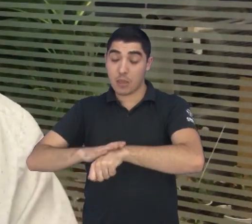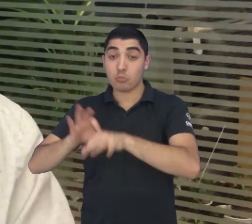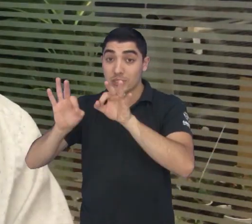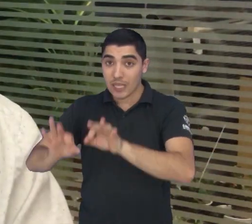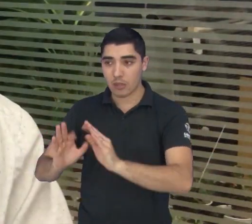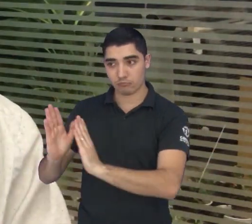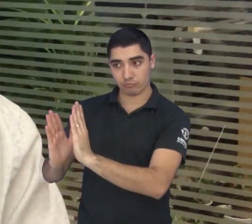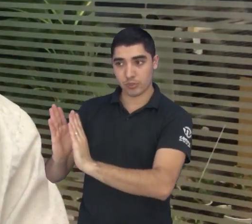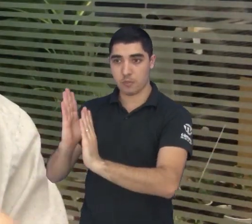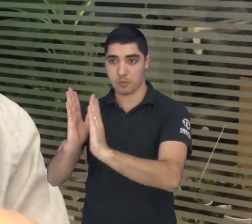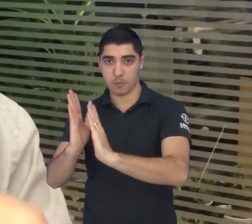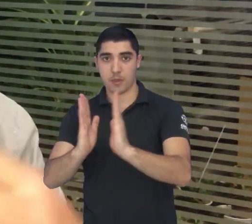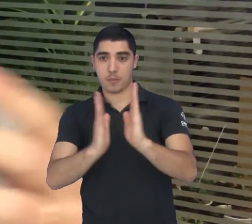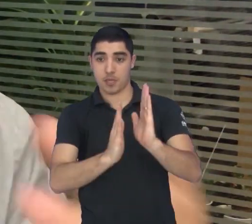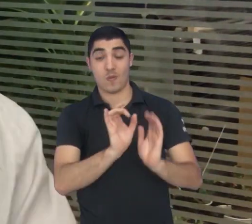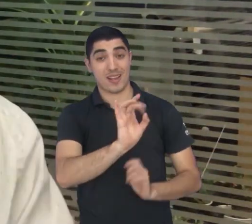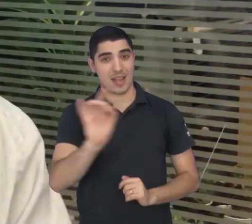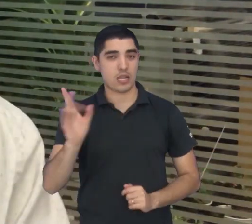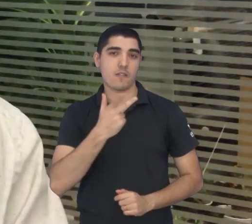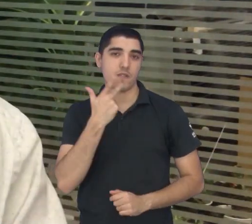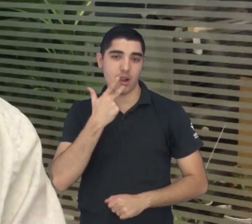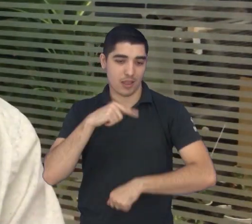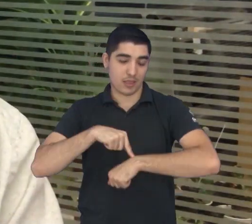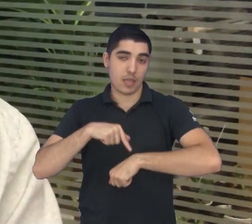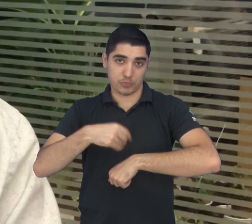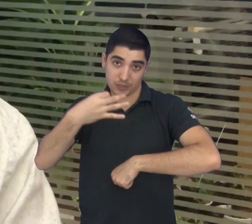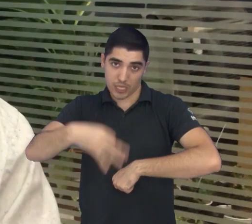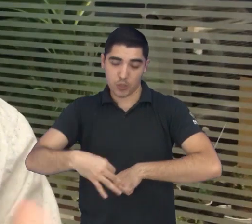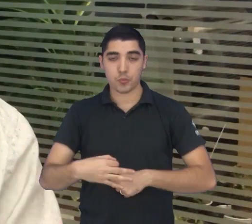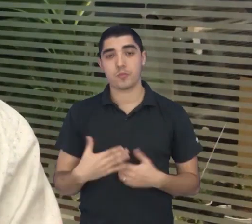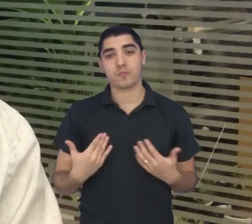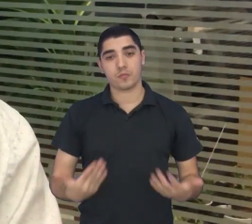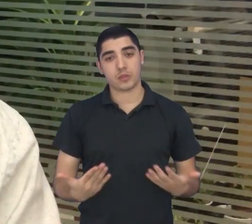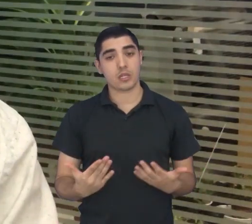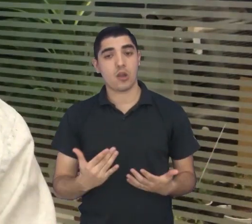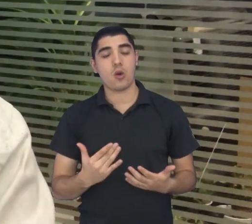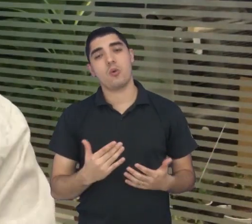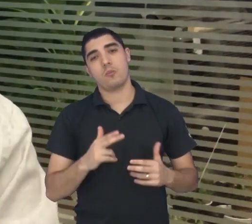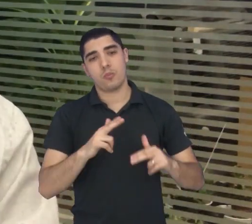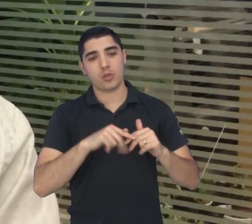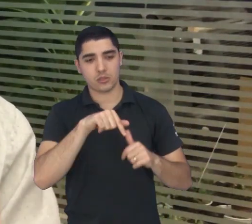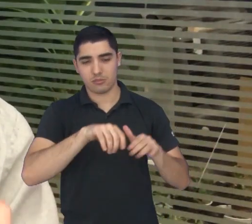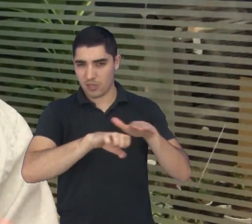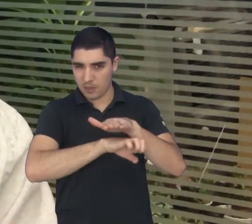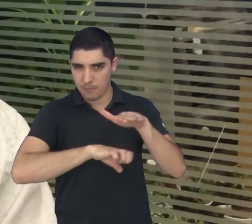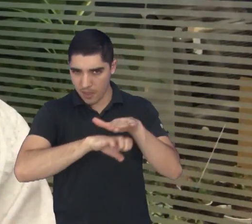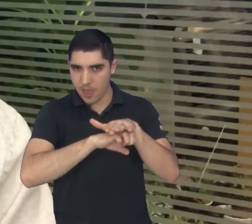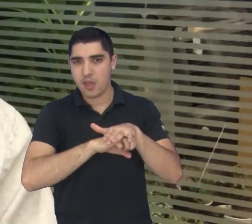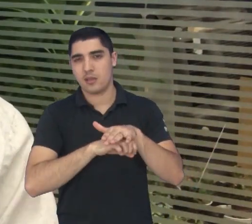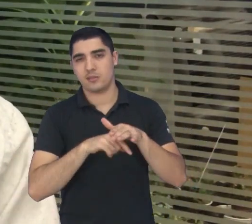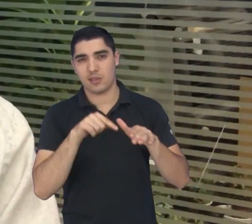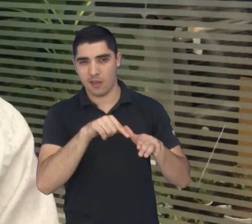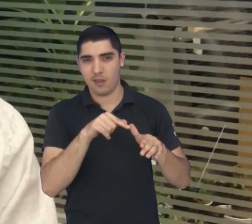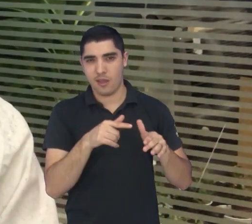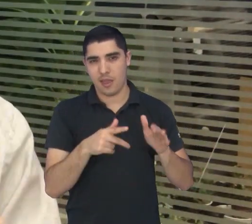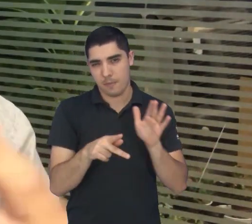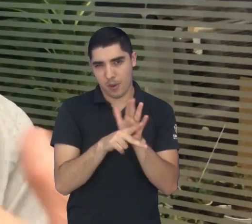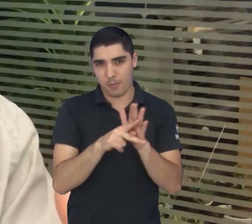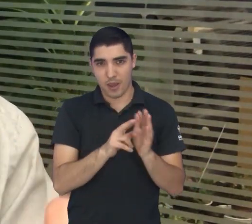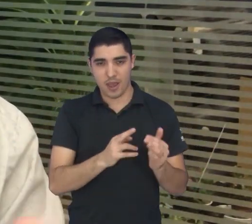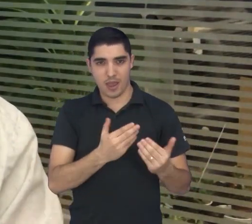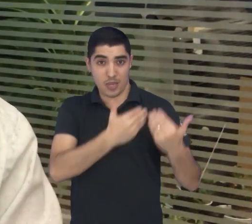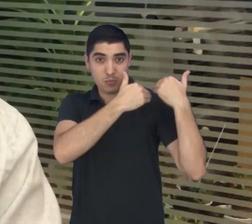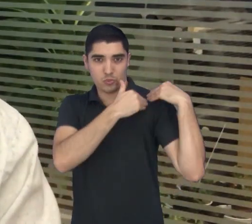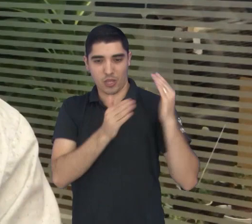lança essas questões também através das plataformas digitais, das administradoras de condomínio. Hoje tem os aplicativos. Então, para que quando vai